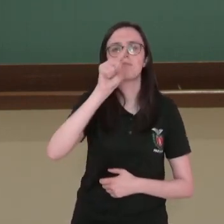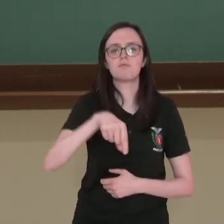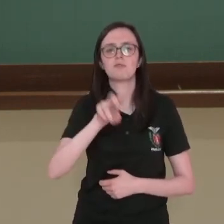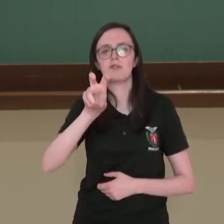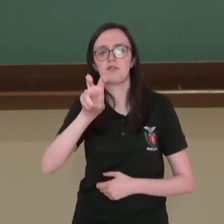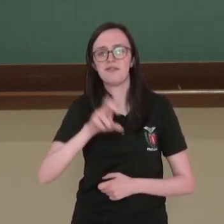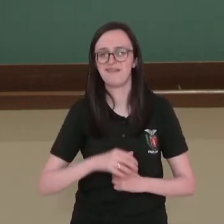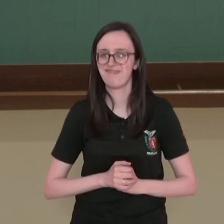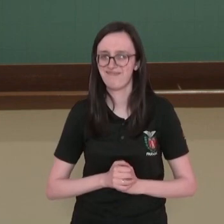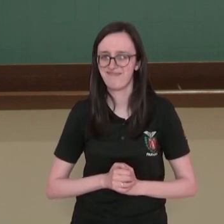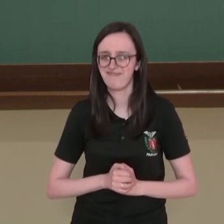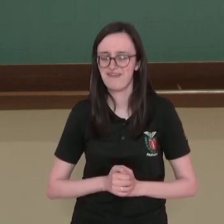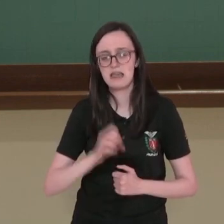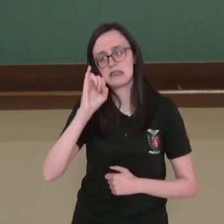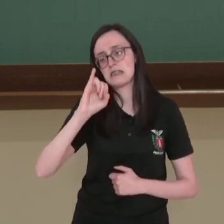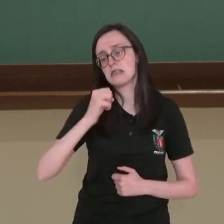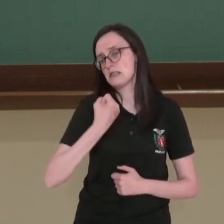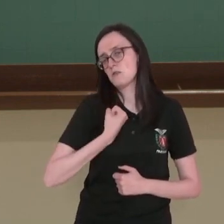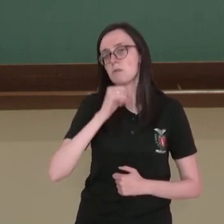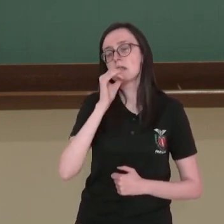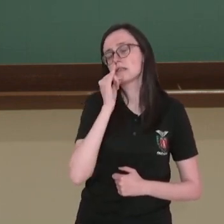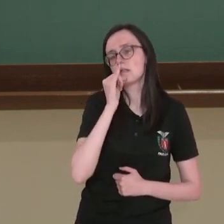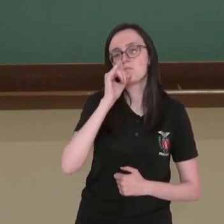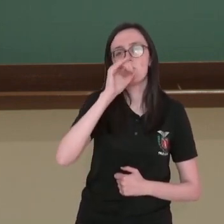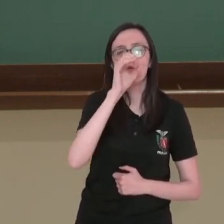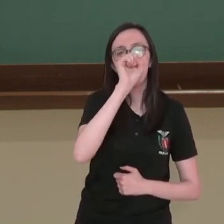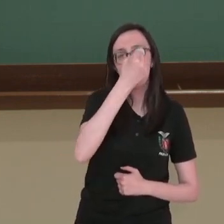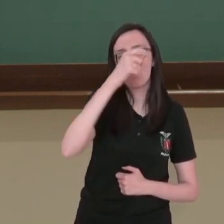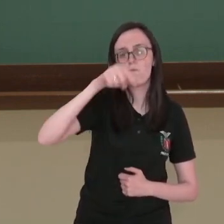tiver 8,43, pessoal, você só